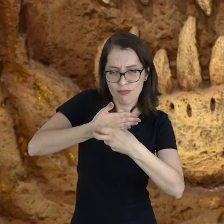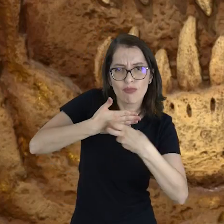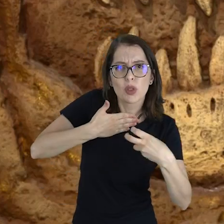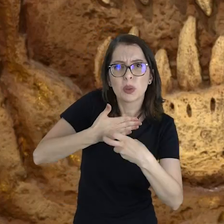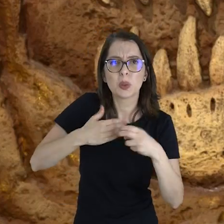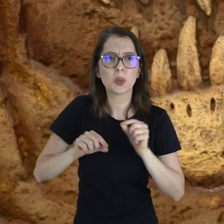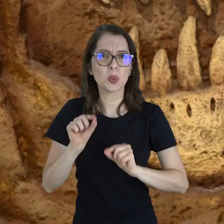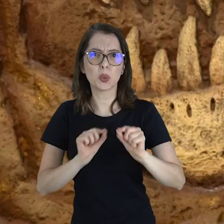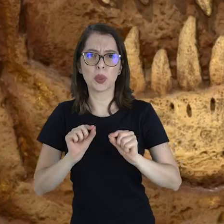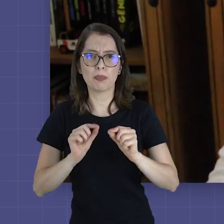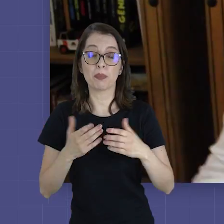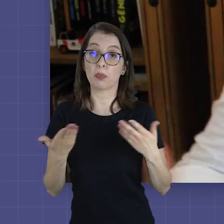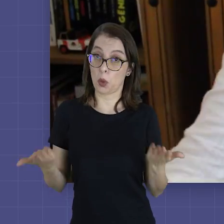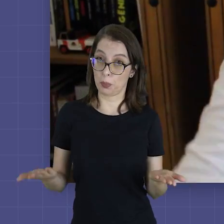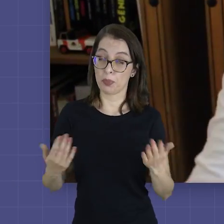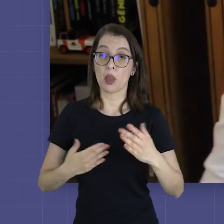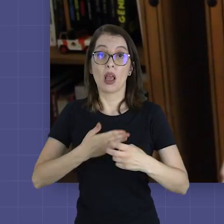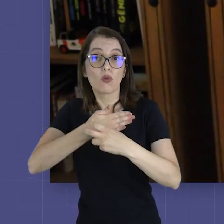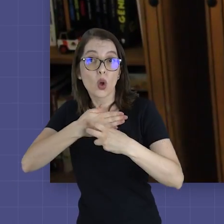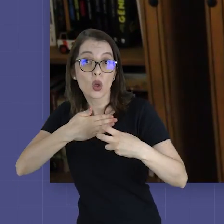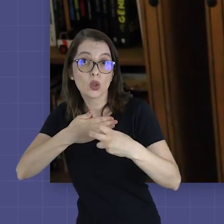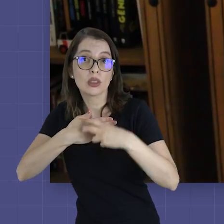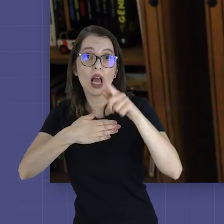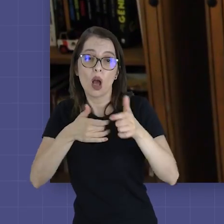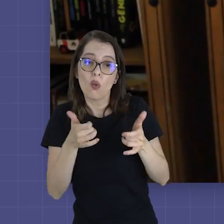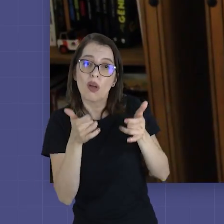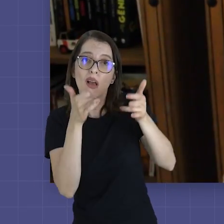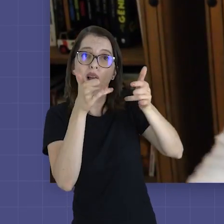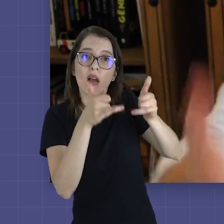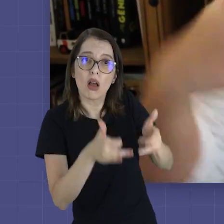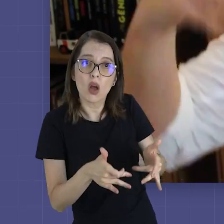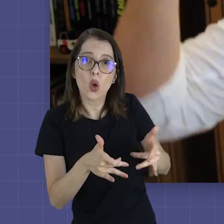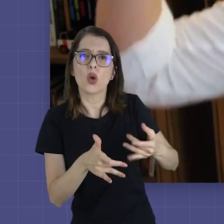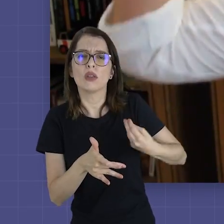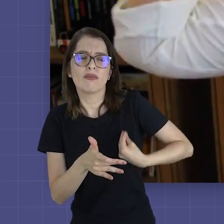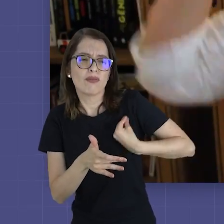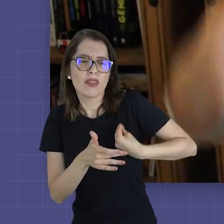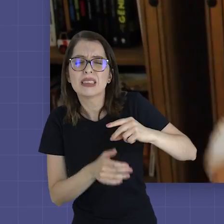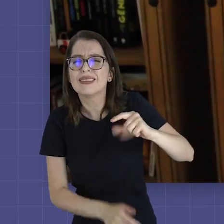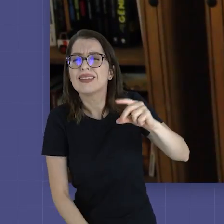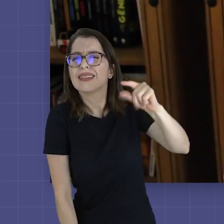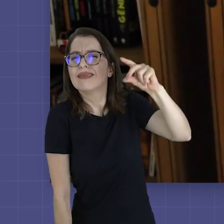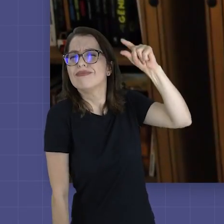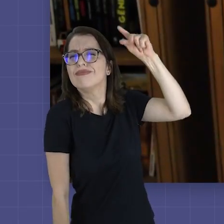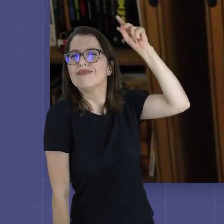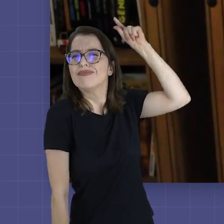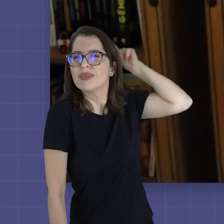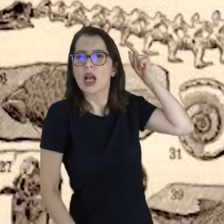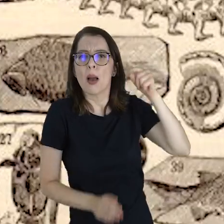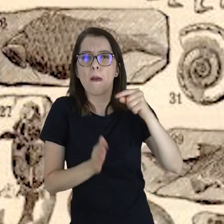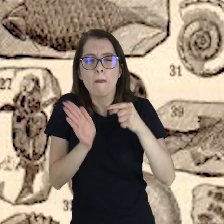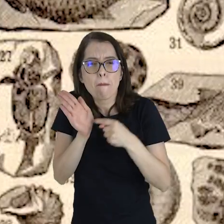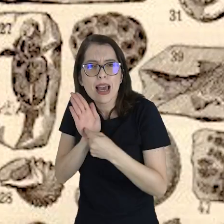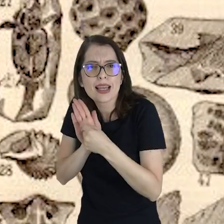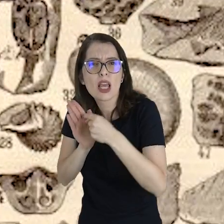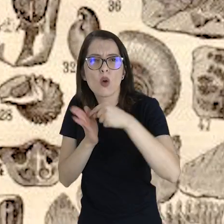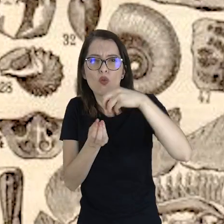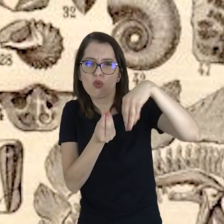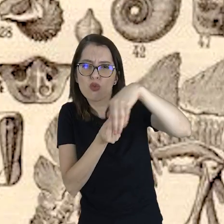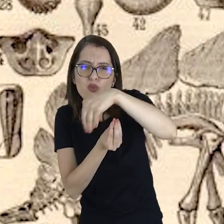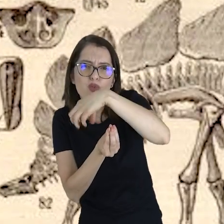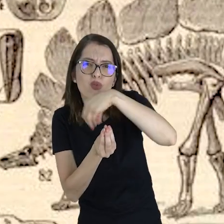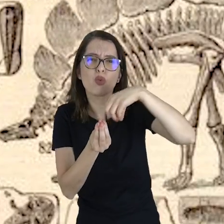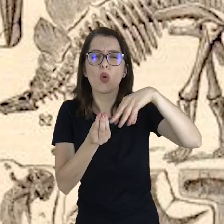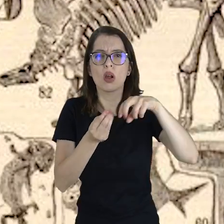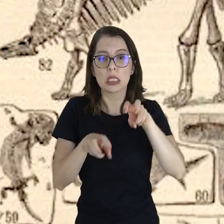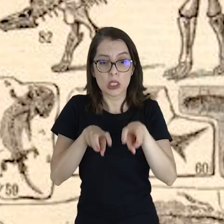que é um fóssil? Bom, fósseis são restos de organismos que viveram no passado do nosso planeta, desde bactérias,